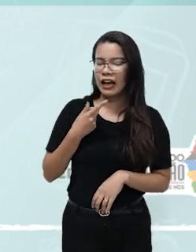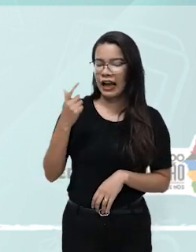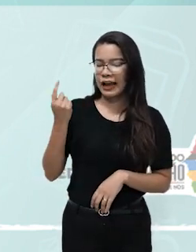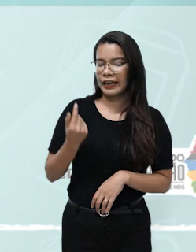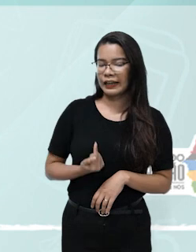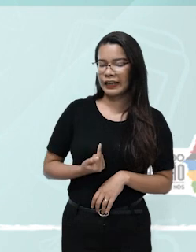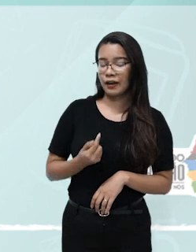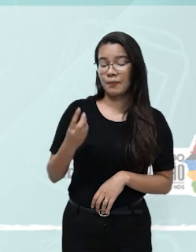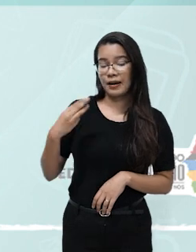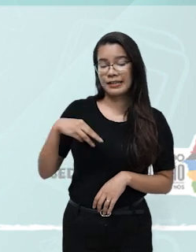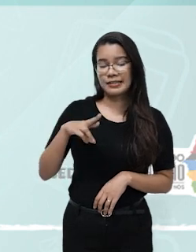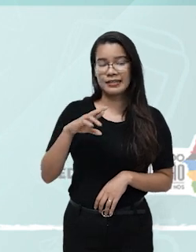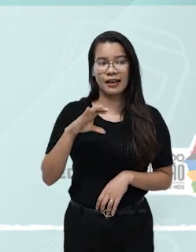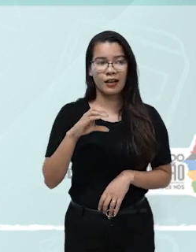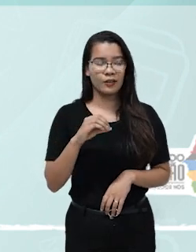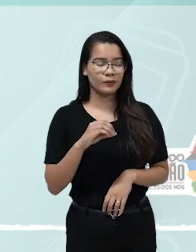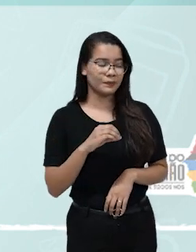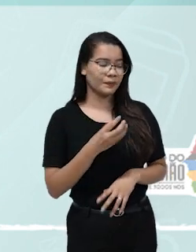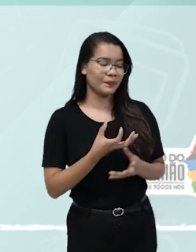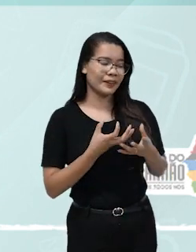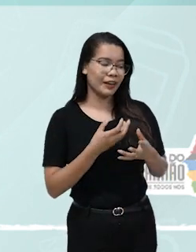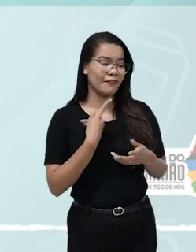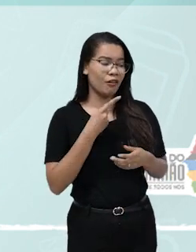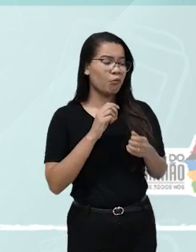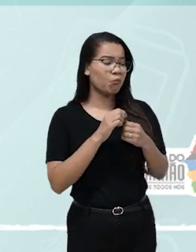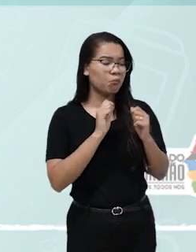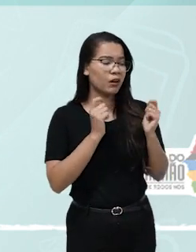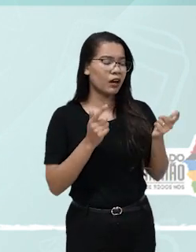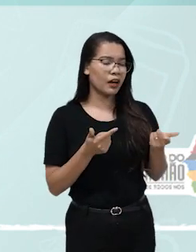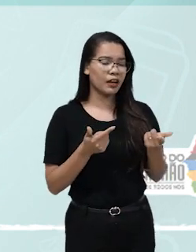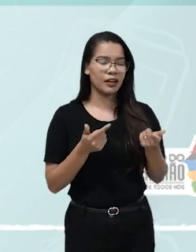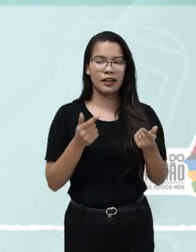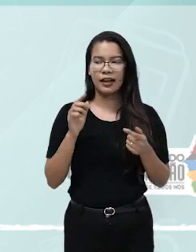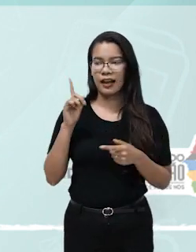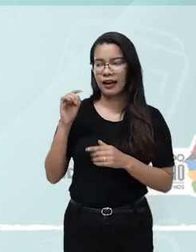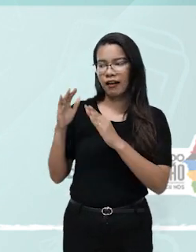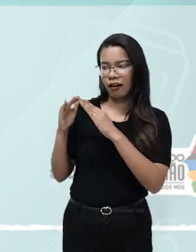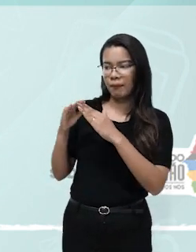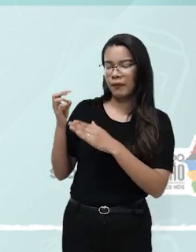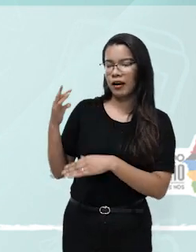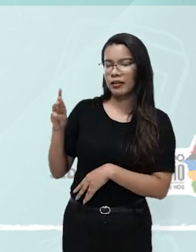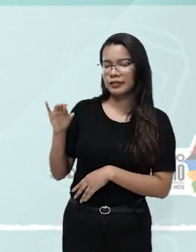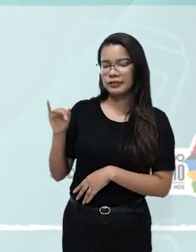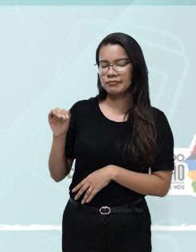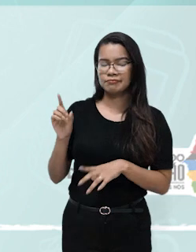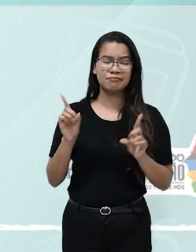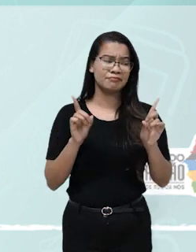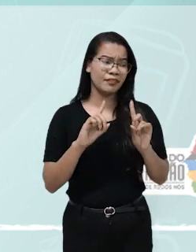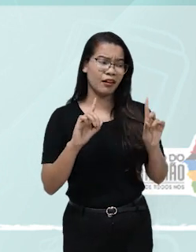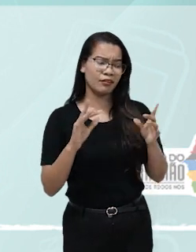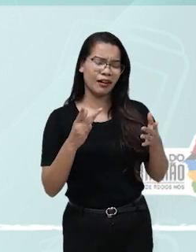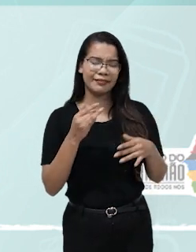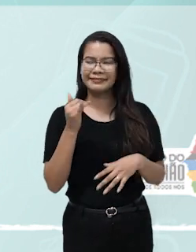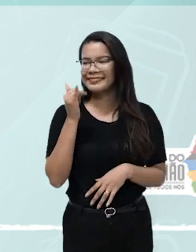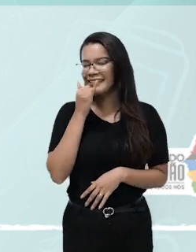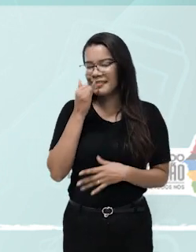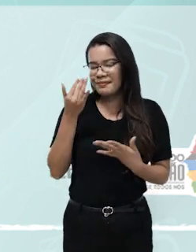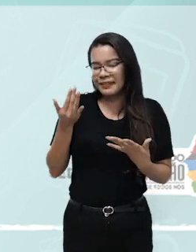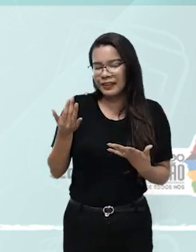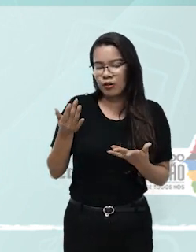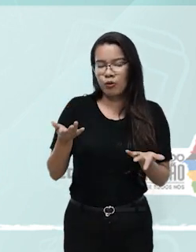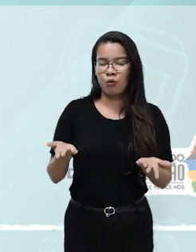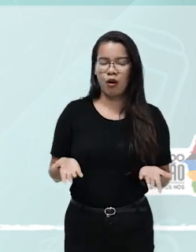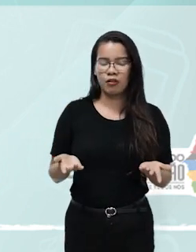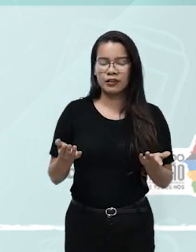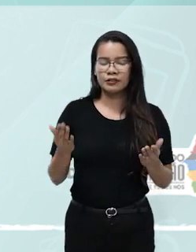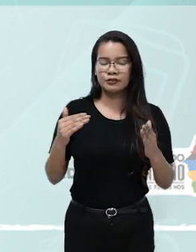falar com quem? É da casa da Maria? Não. Desculpa, então. Qual a função desse texto? Quando